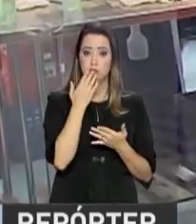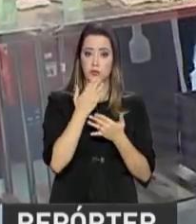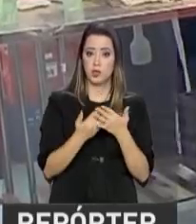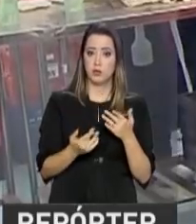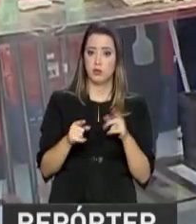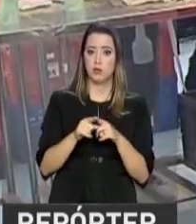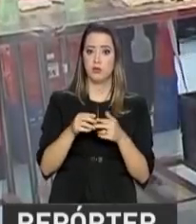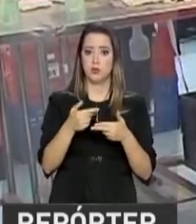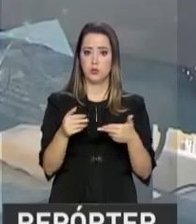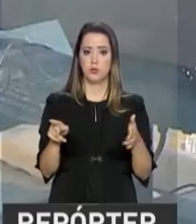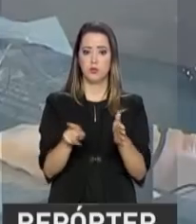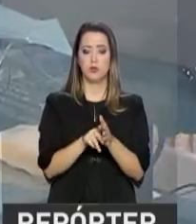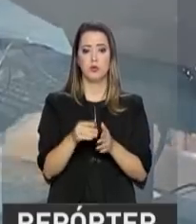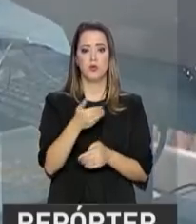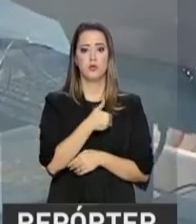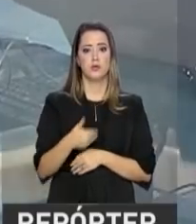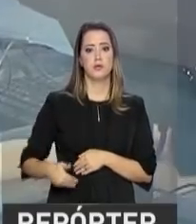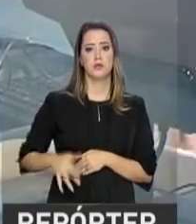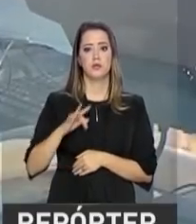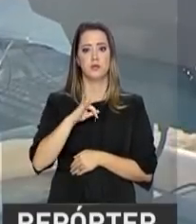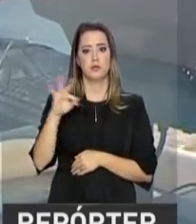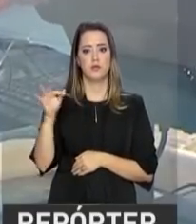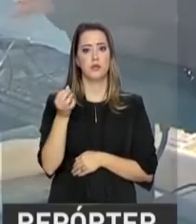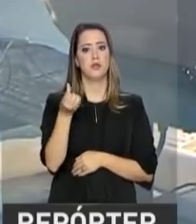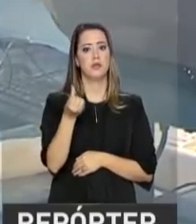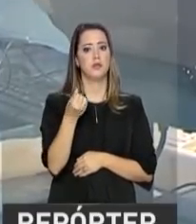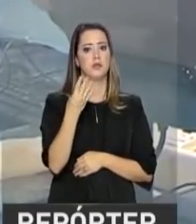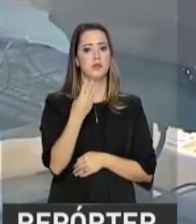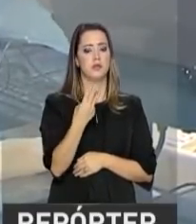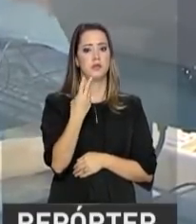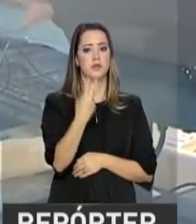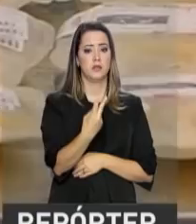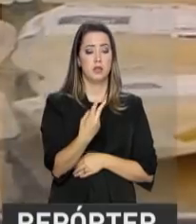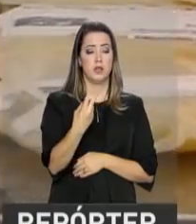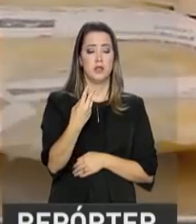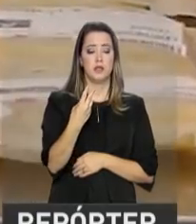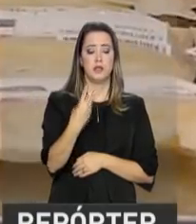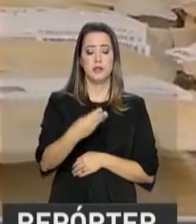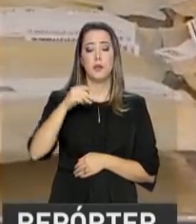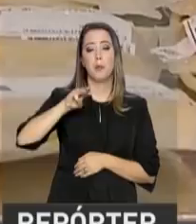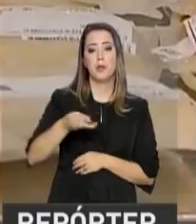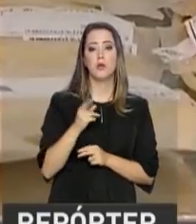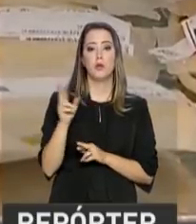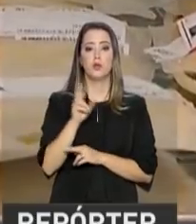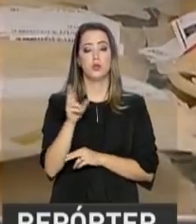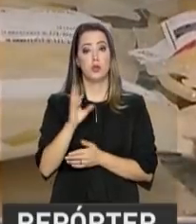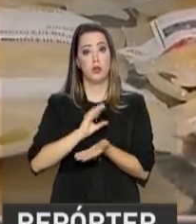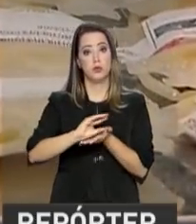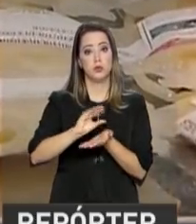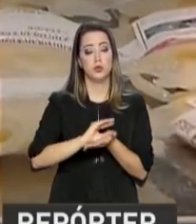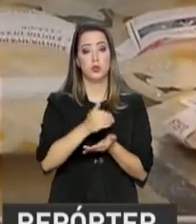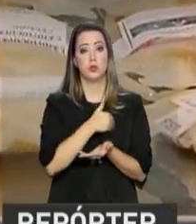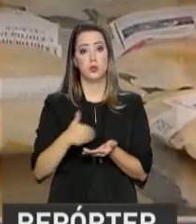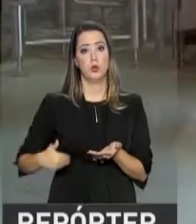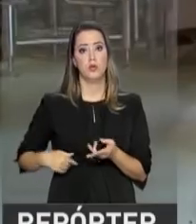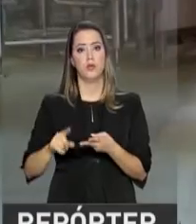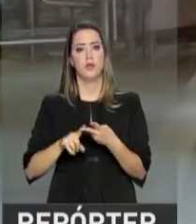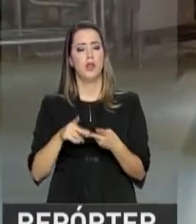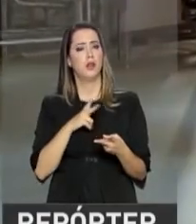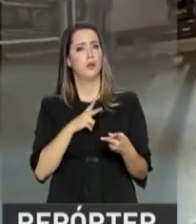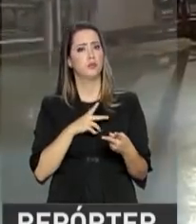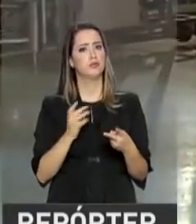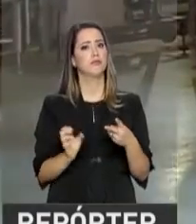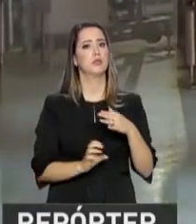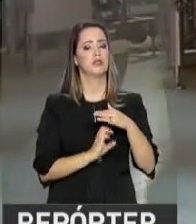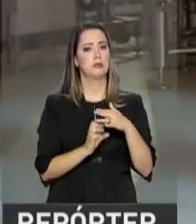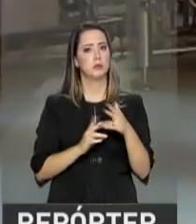O governo federal anunciou cerca de 643 milhões de reais entre investimentos públicos e privados para concluir